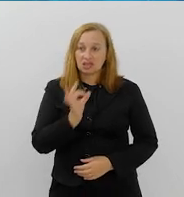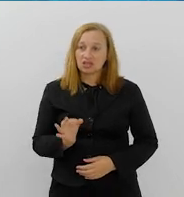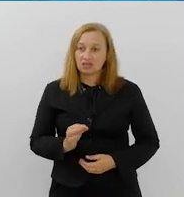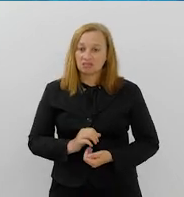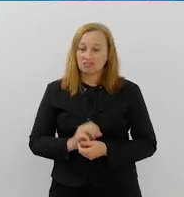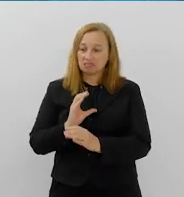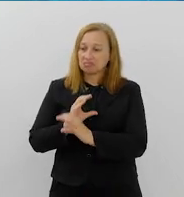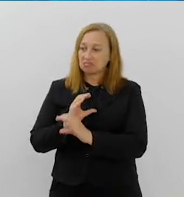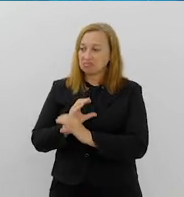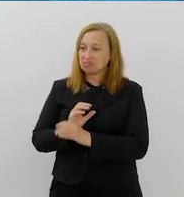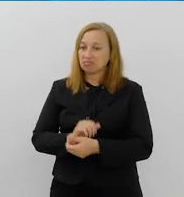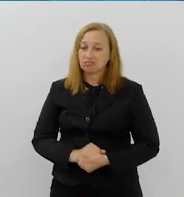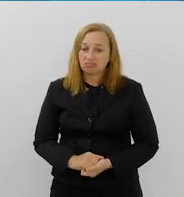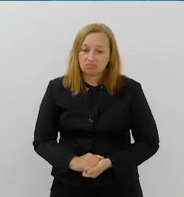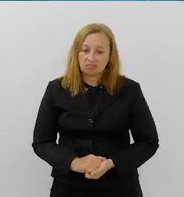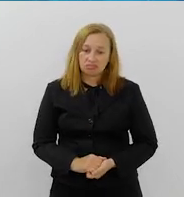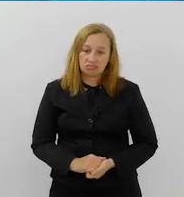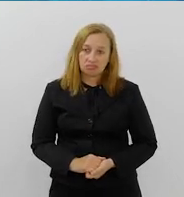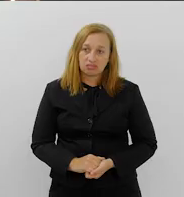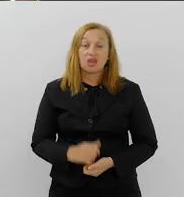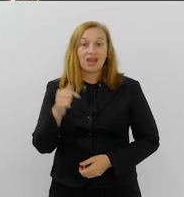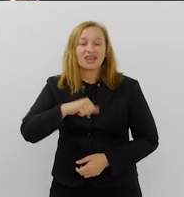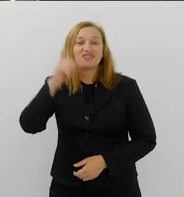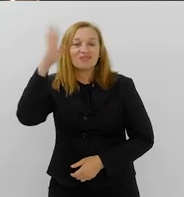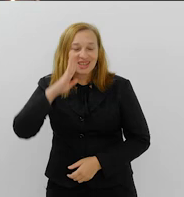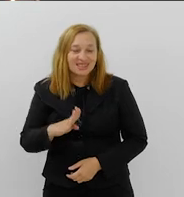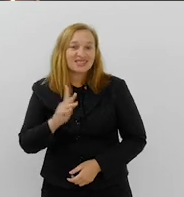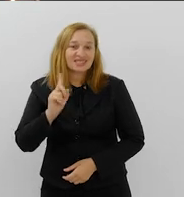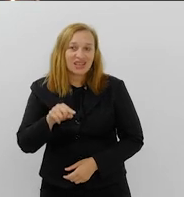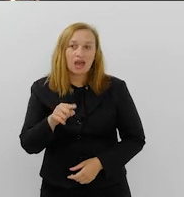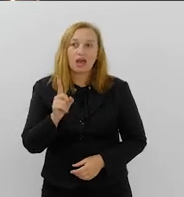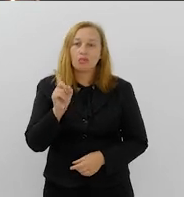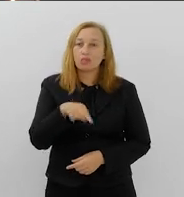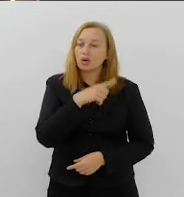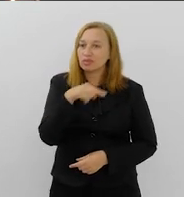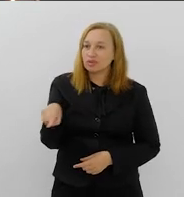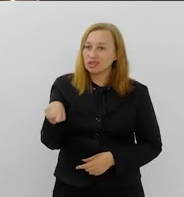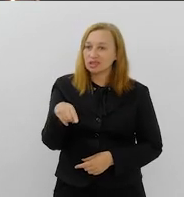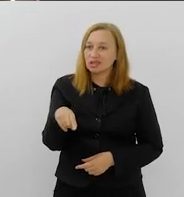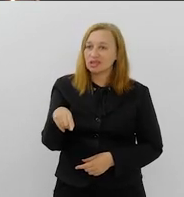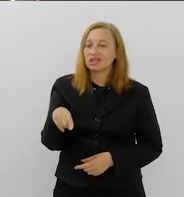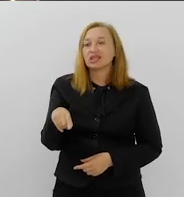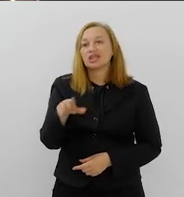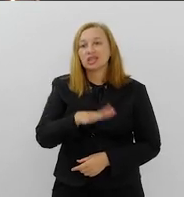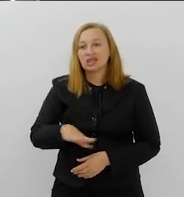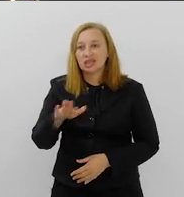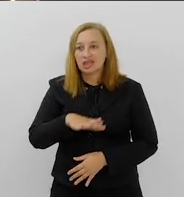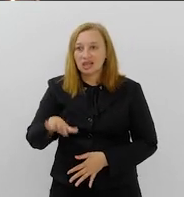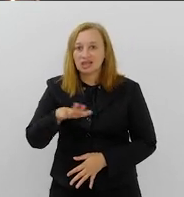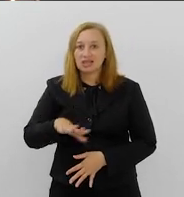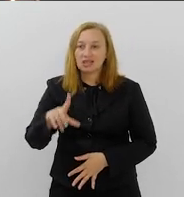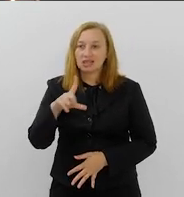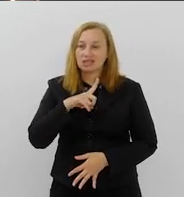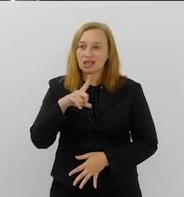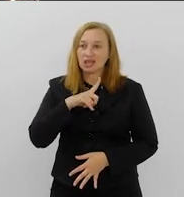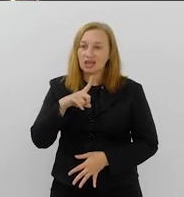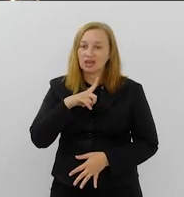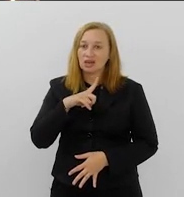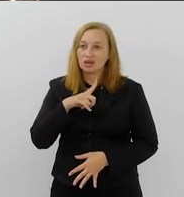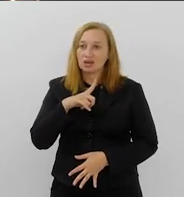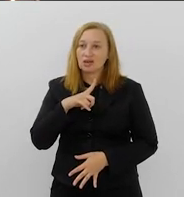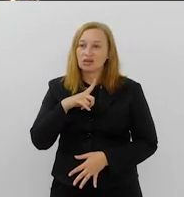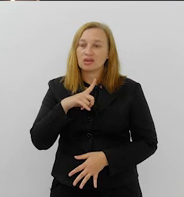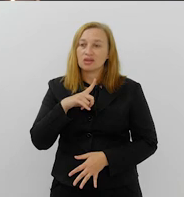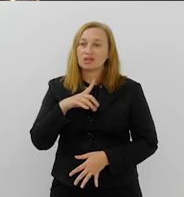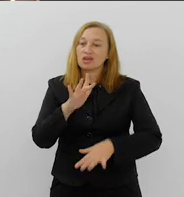nada, não vale a pena conversar comigo. Aqui no Brasil, né, é proibido que menores tenham contas em